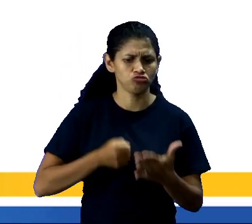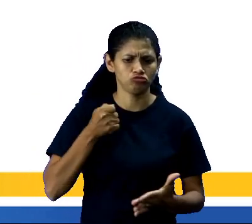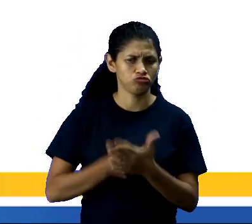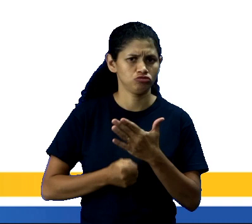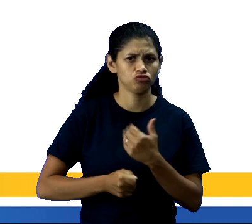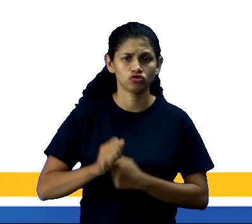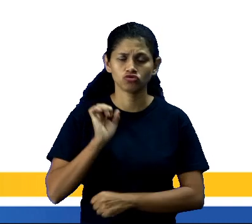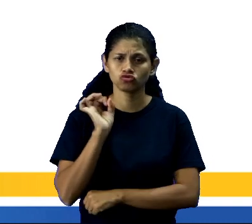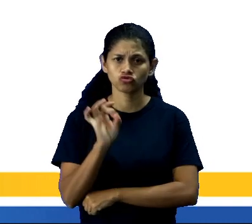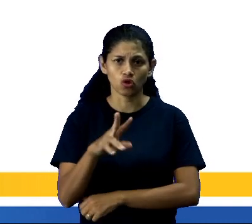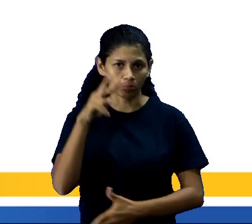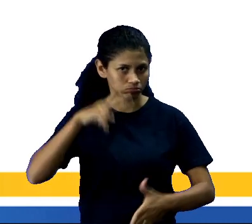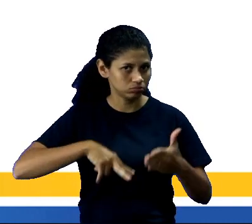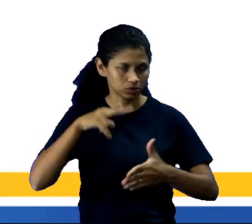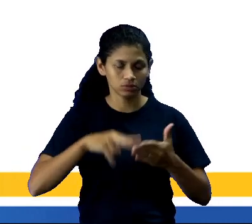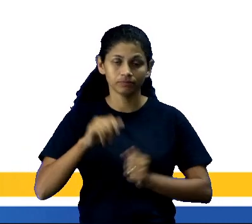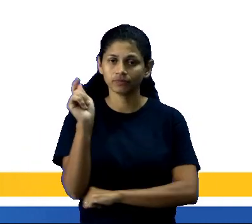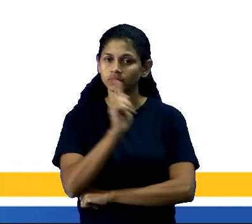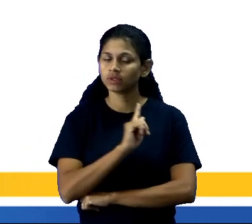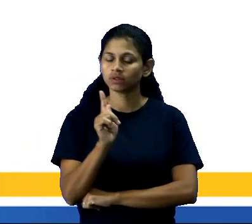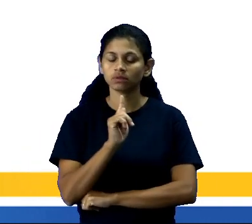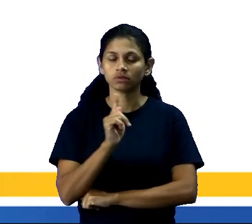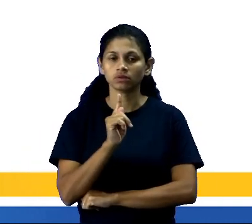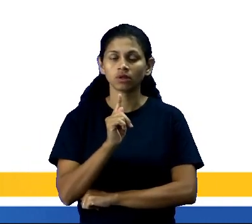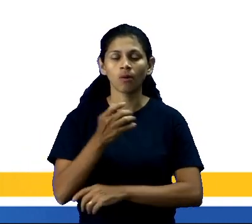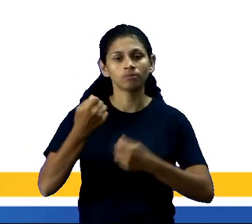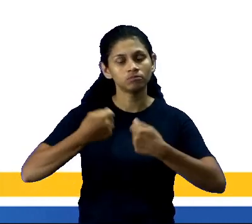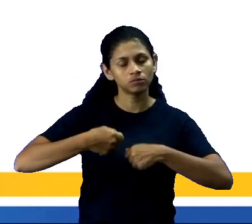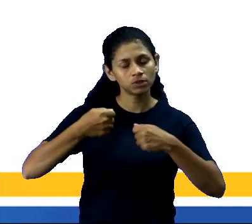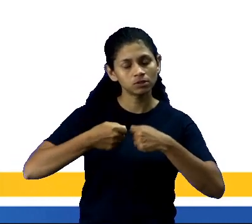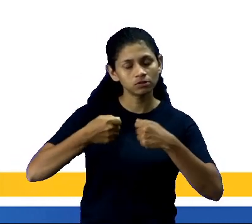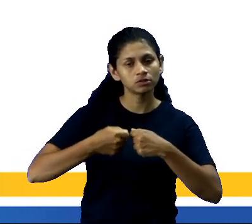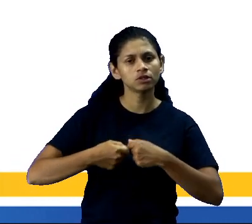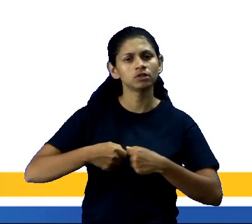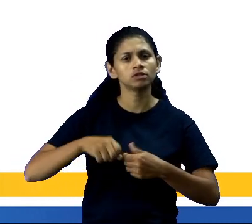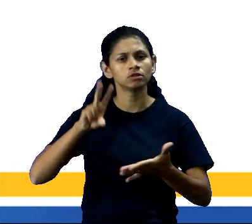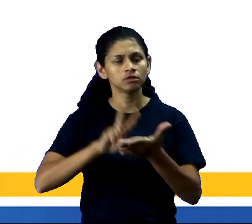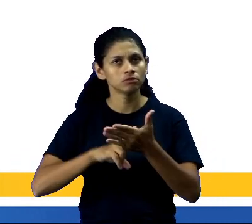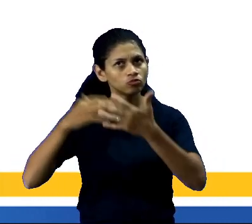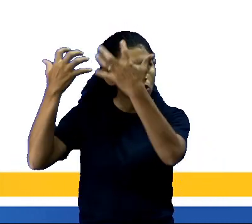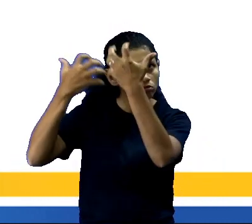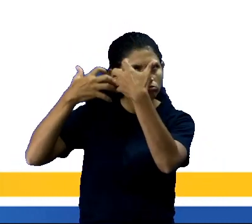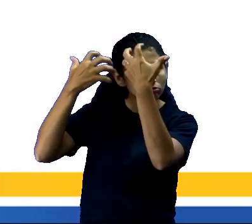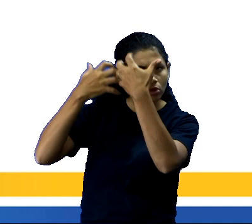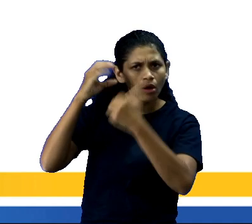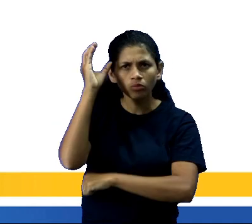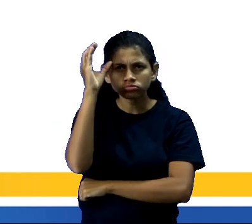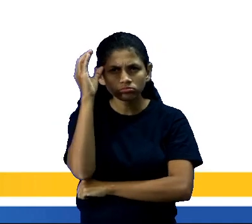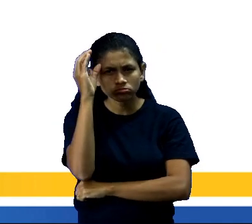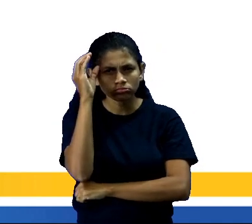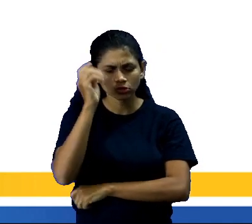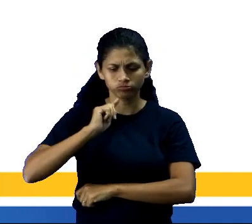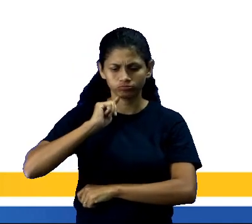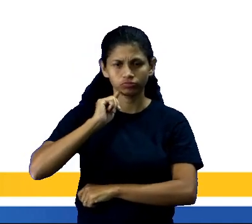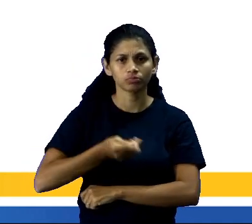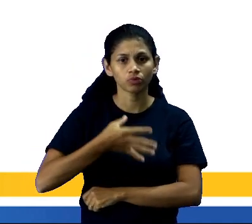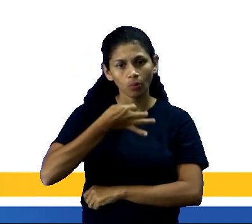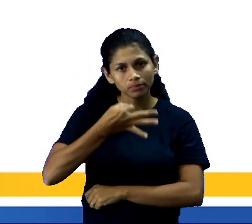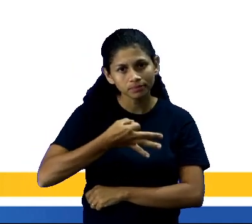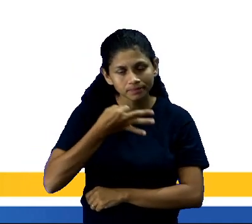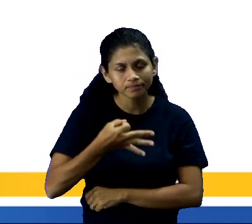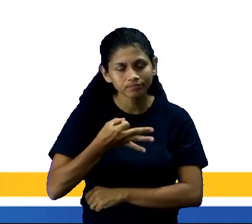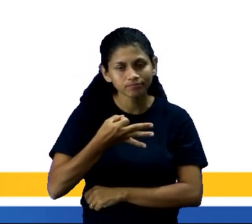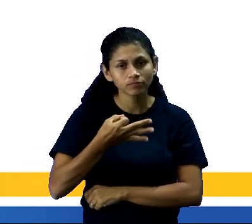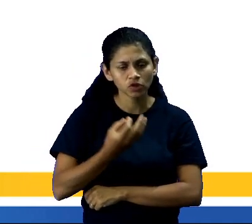texto, mas possibilitar um trabalho de interpretação, reflexão, compreensão e crítica, dando vida